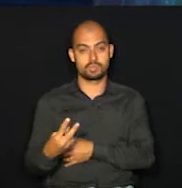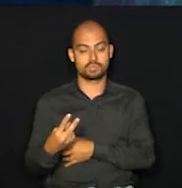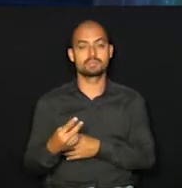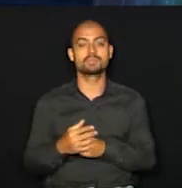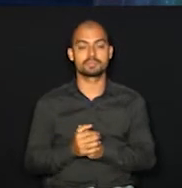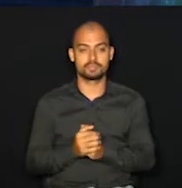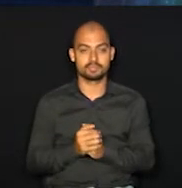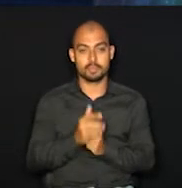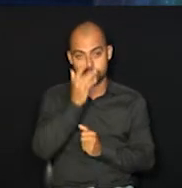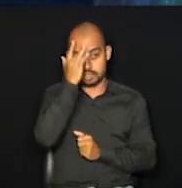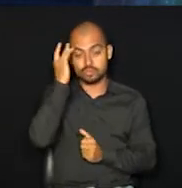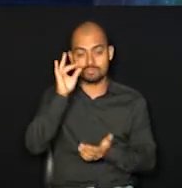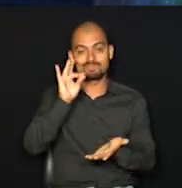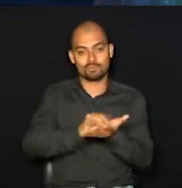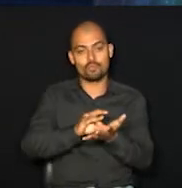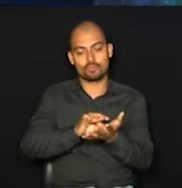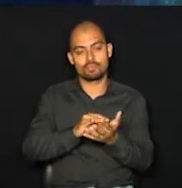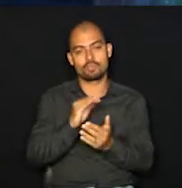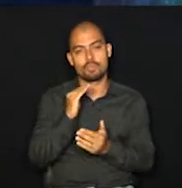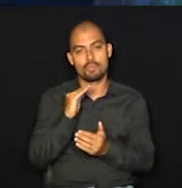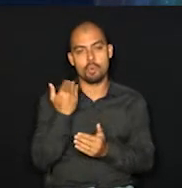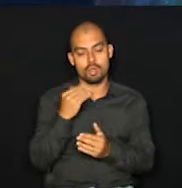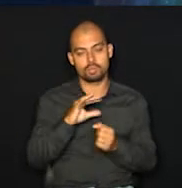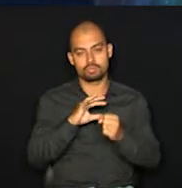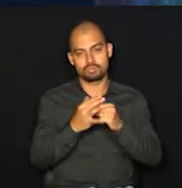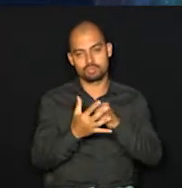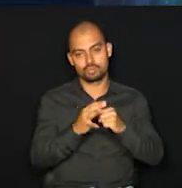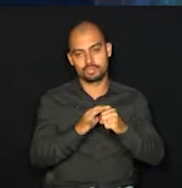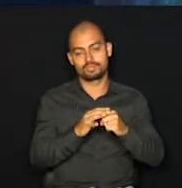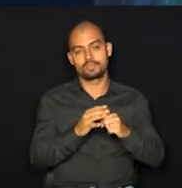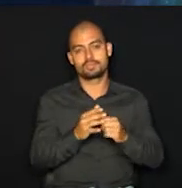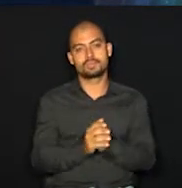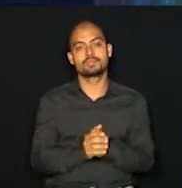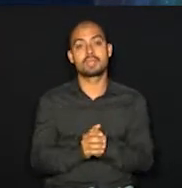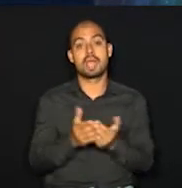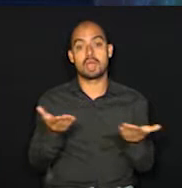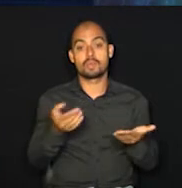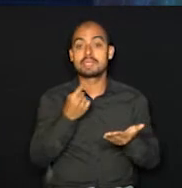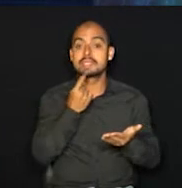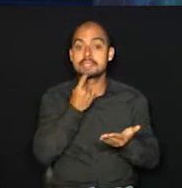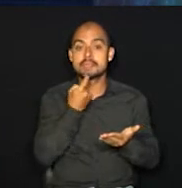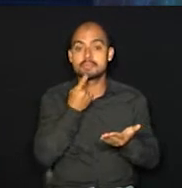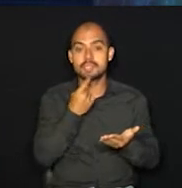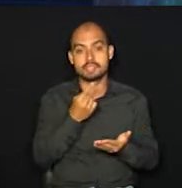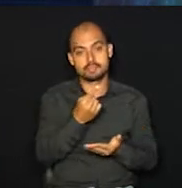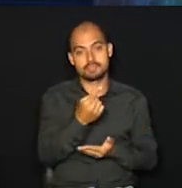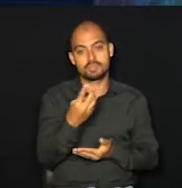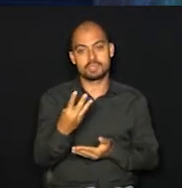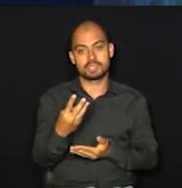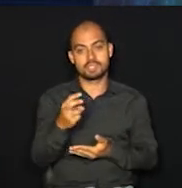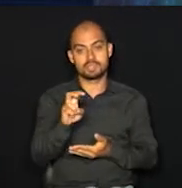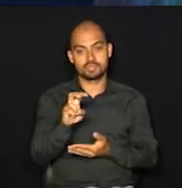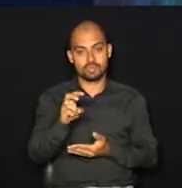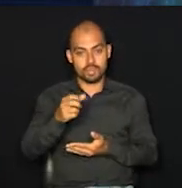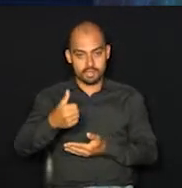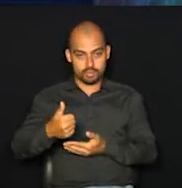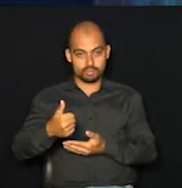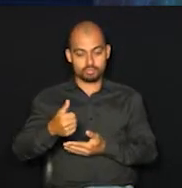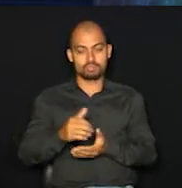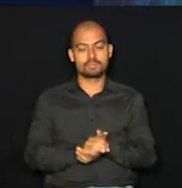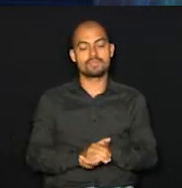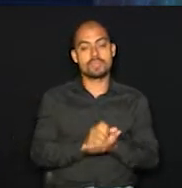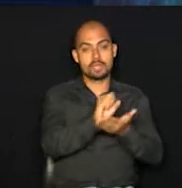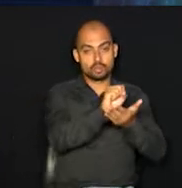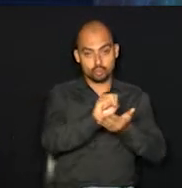2.962 mortes confirmadas pela Covid-19, sendo 1.351 em Campinas. Sumaré aparece